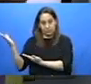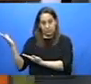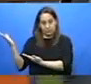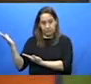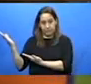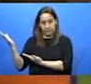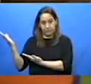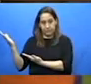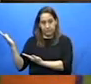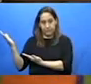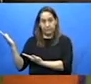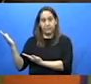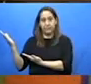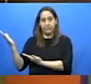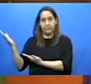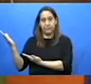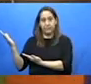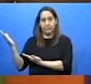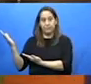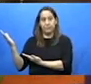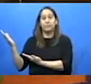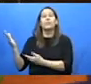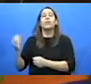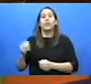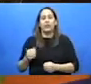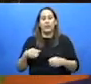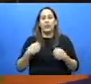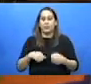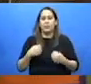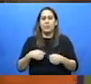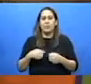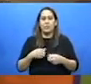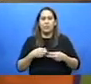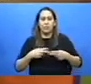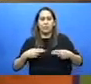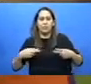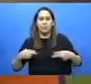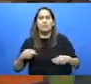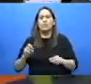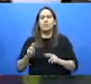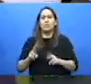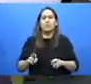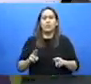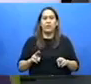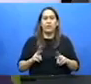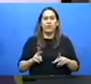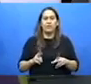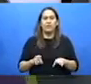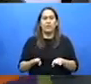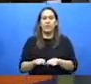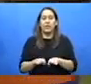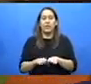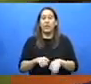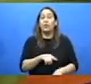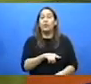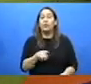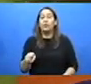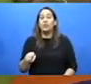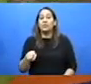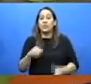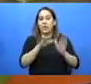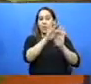aguinha e às vezes vai precisar até de adubo, isso mesmo. E no Você Sabia,